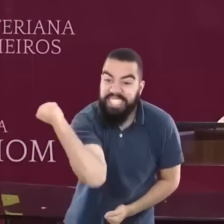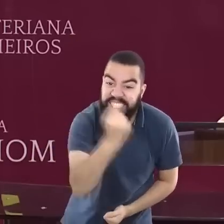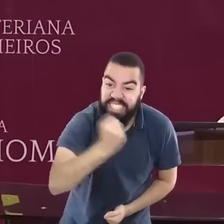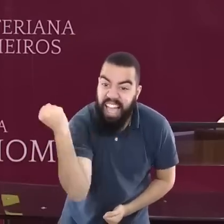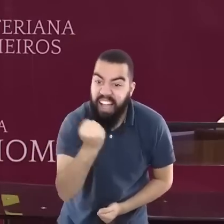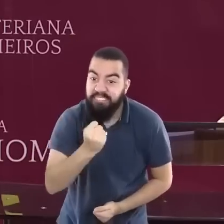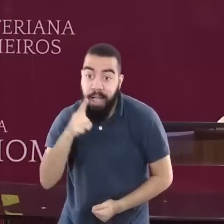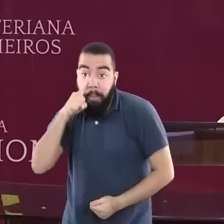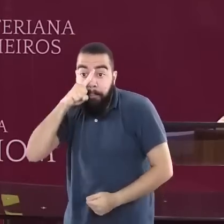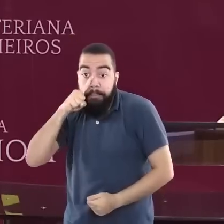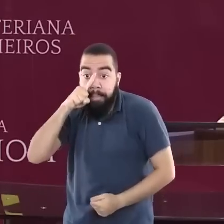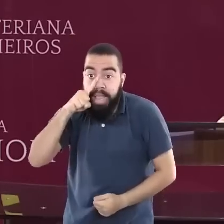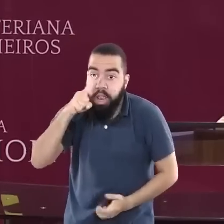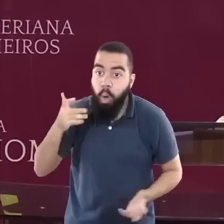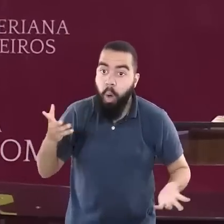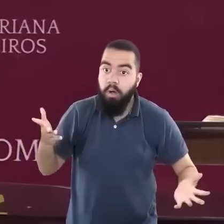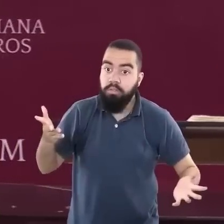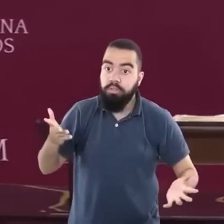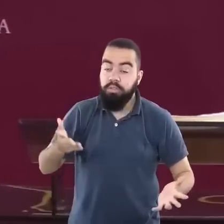perigoso